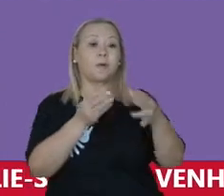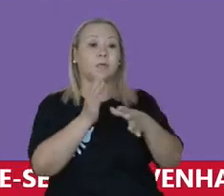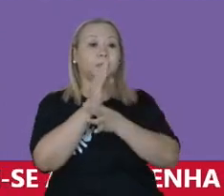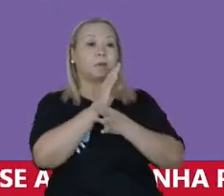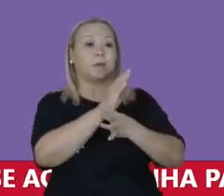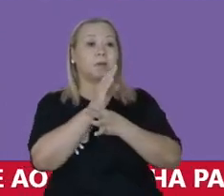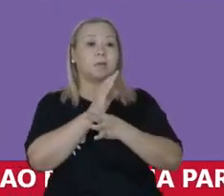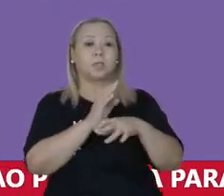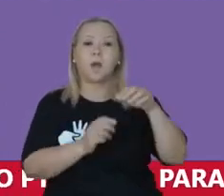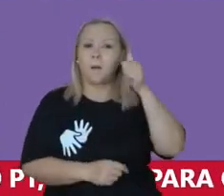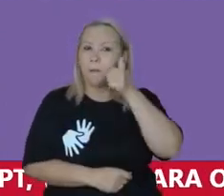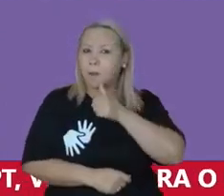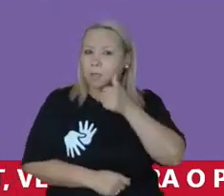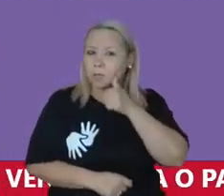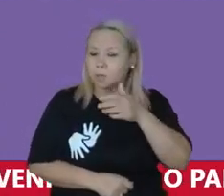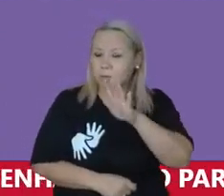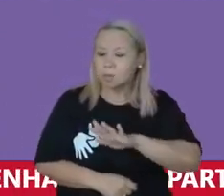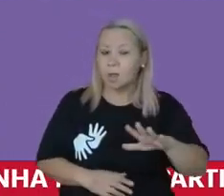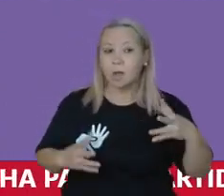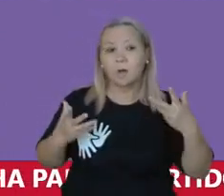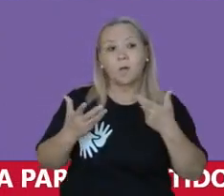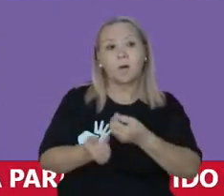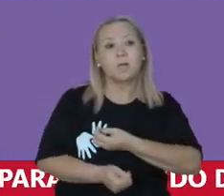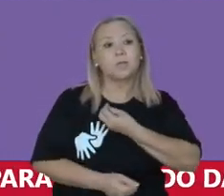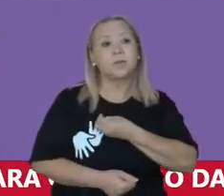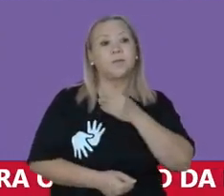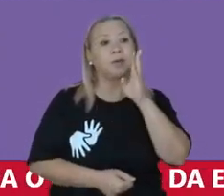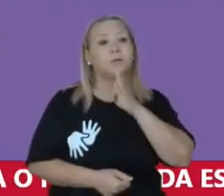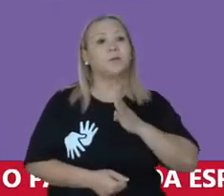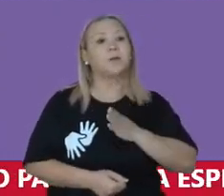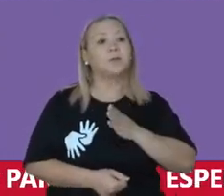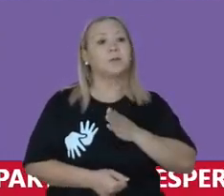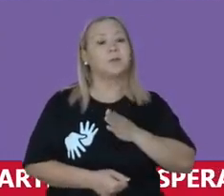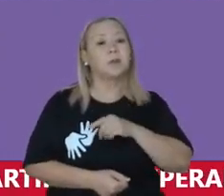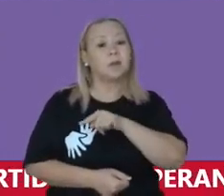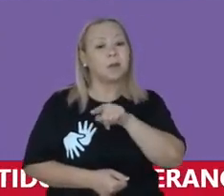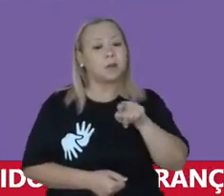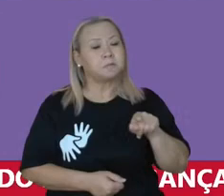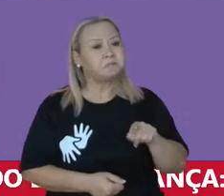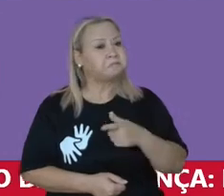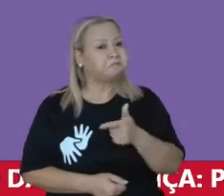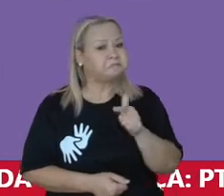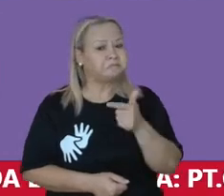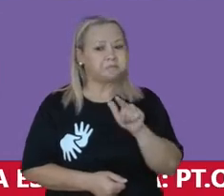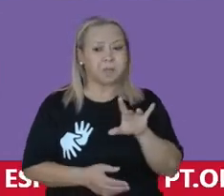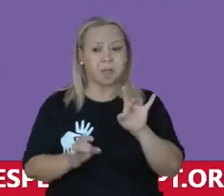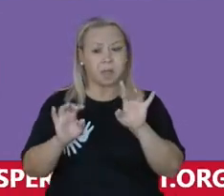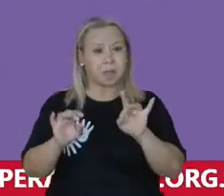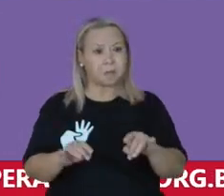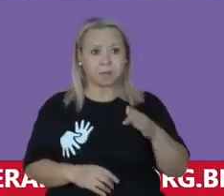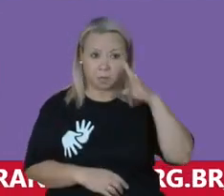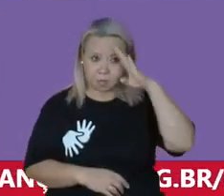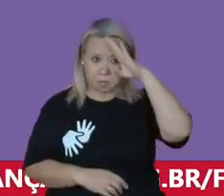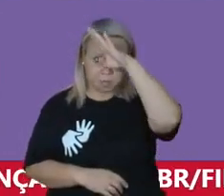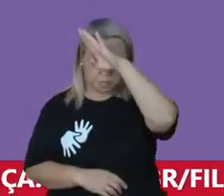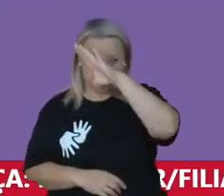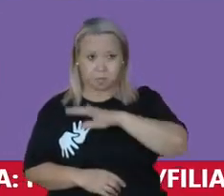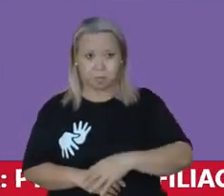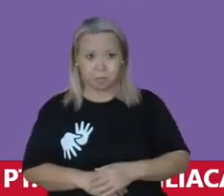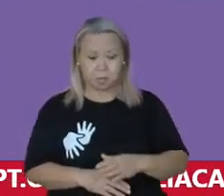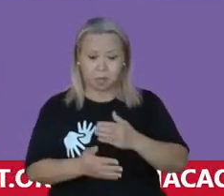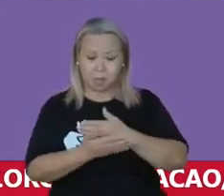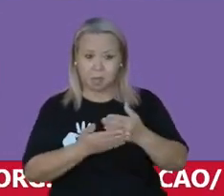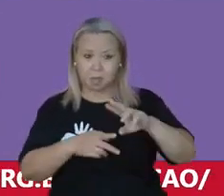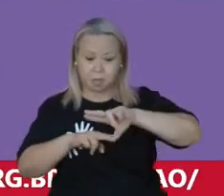garantias para as mulheres e para a qualidade de vida no Brasil, esta linha não está apenas no governo Bolsonaro. Desde